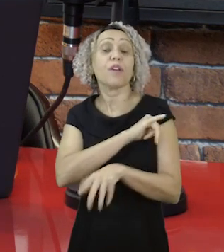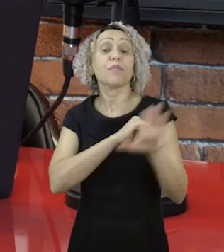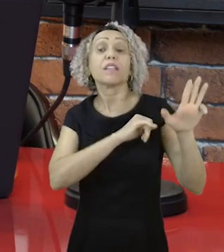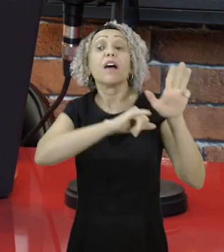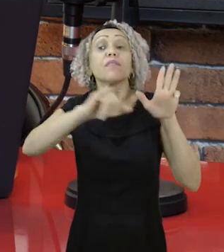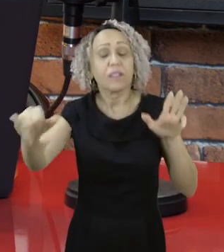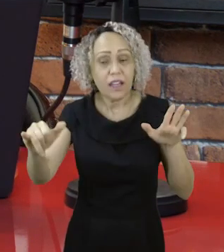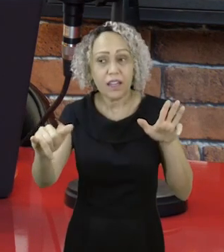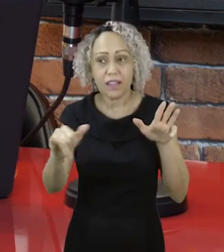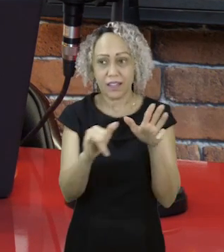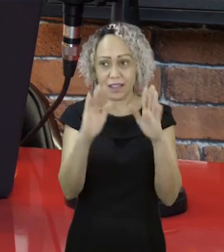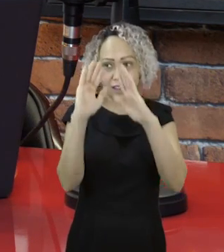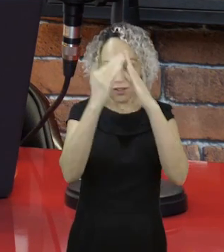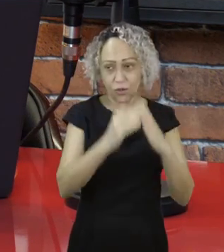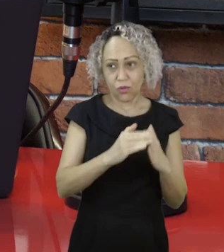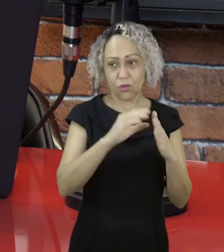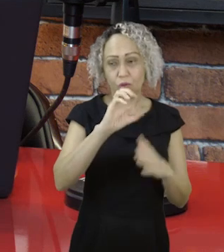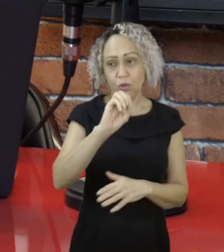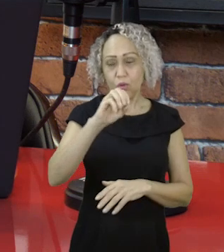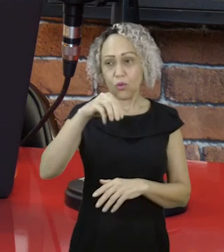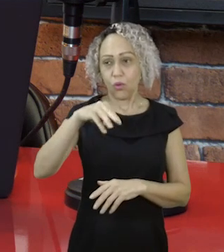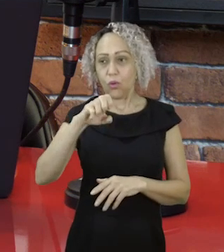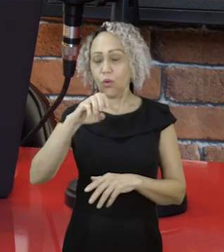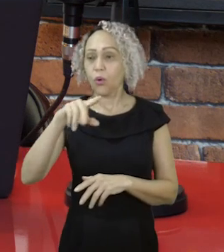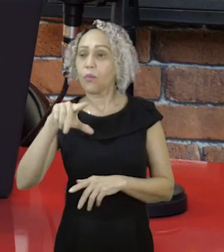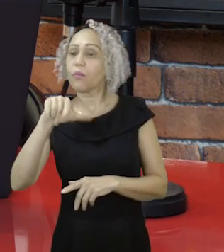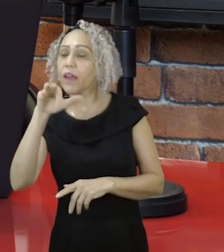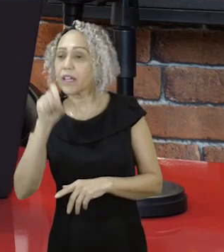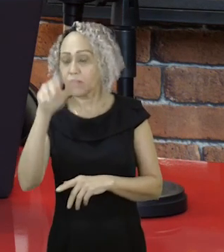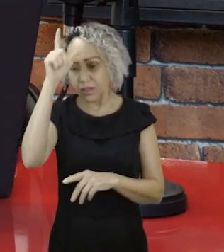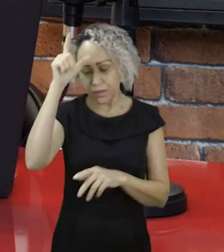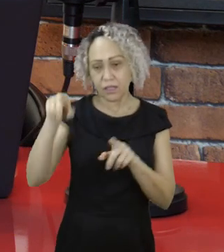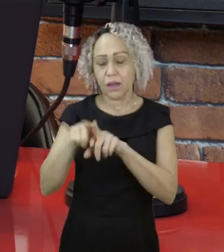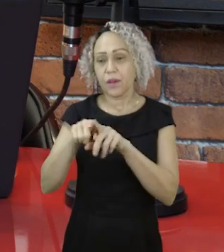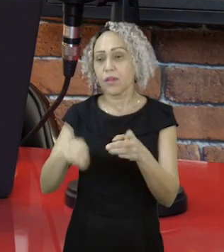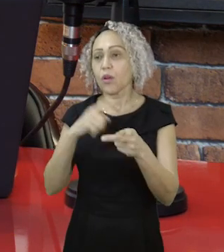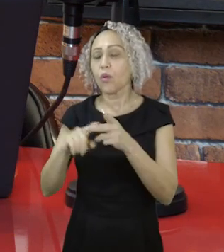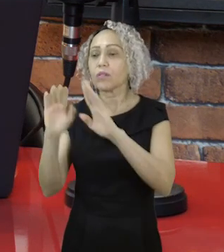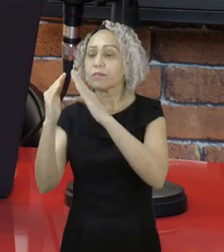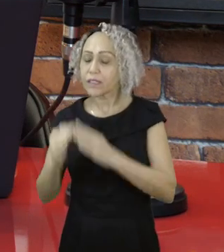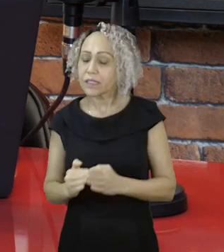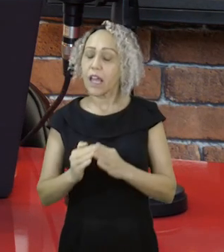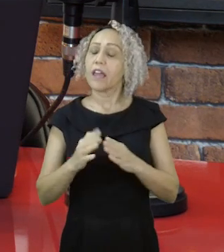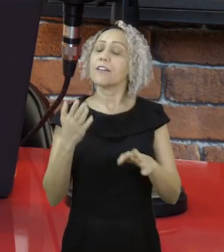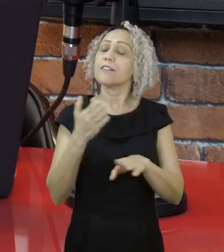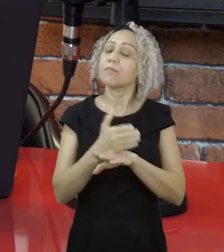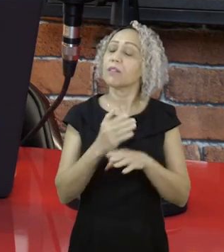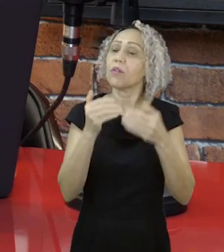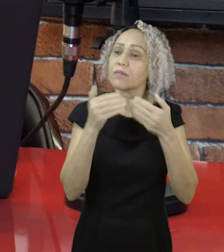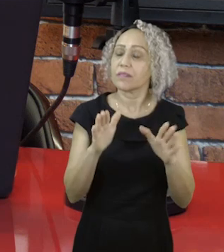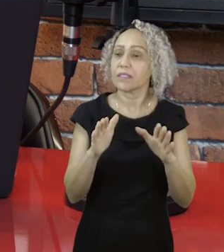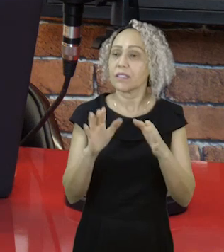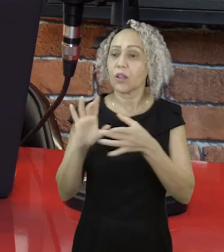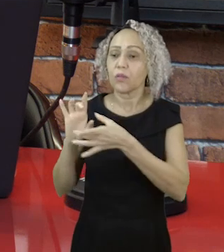que o Complexo do Alemão e a Cidade de Deus também terão um campo do IF, ele participou da inauguração do Ginásio Educacional